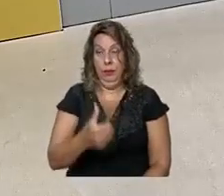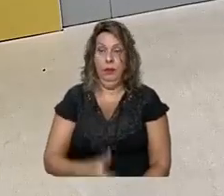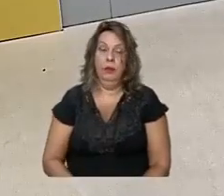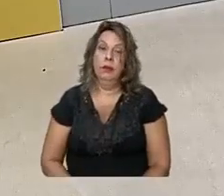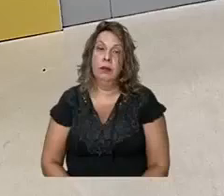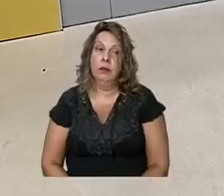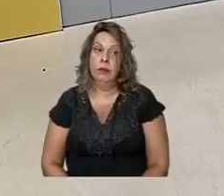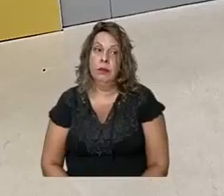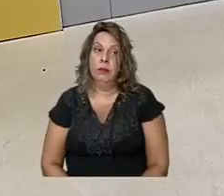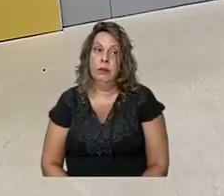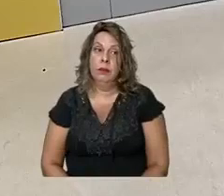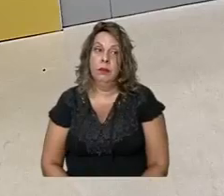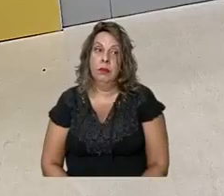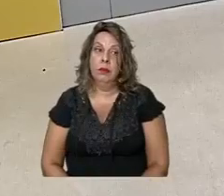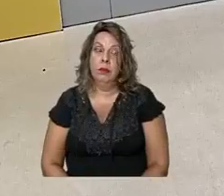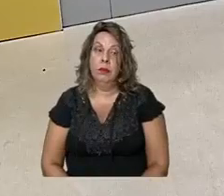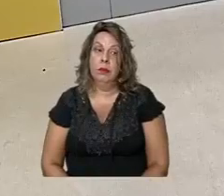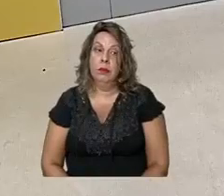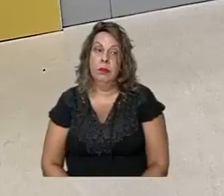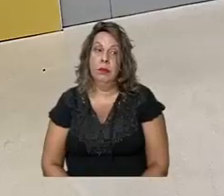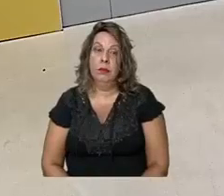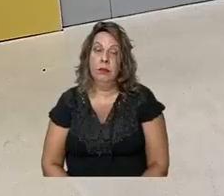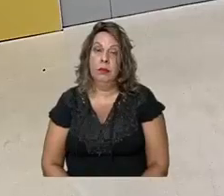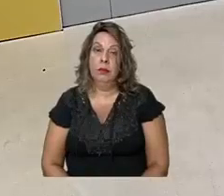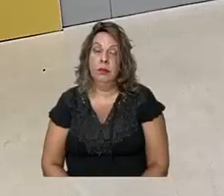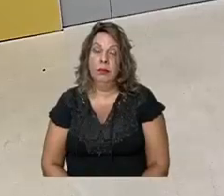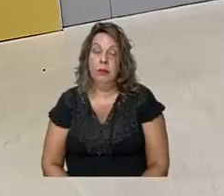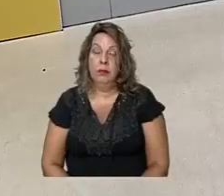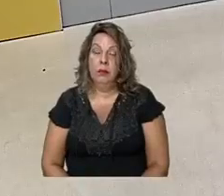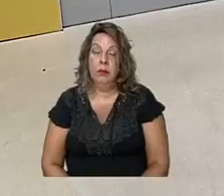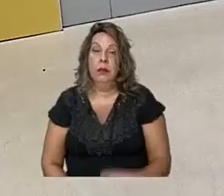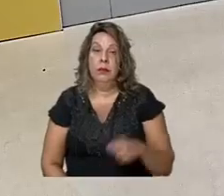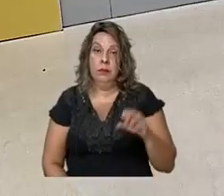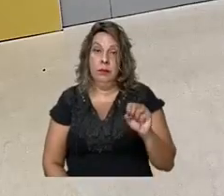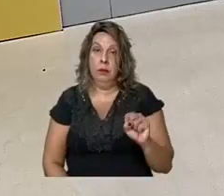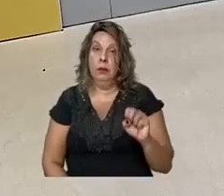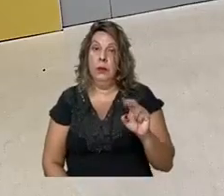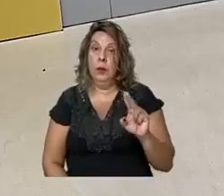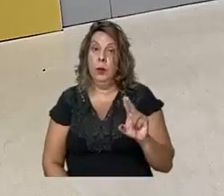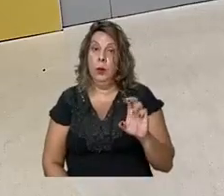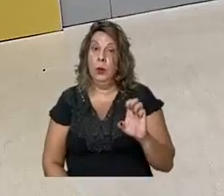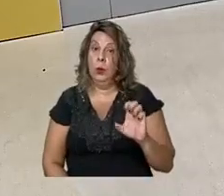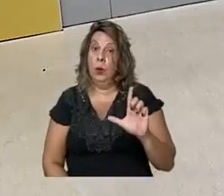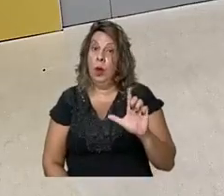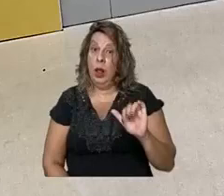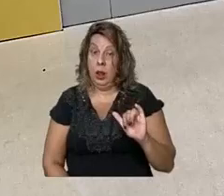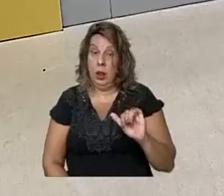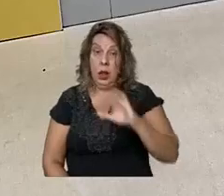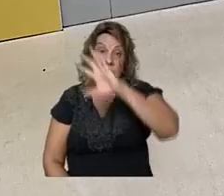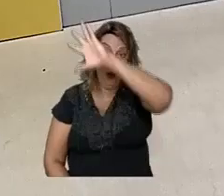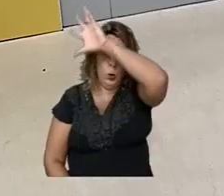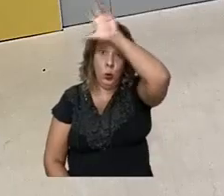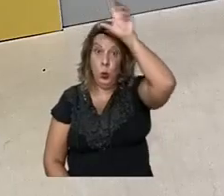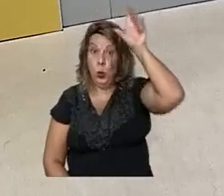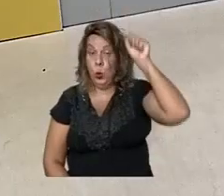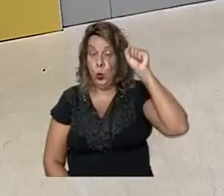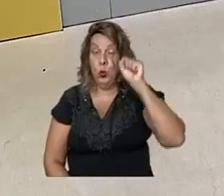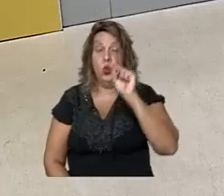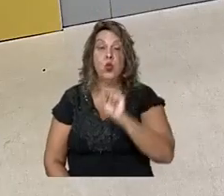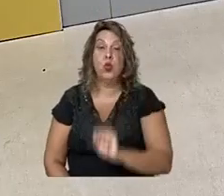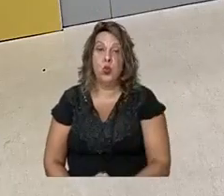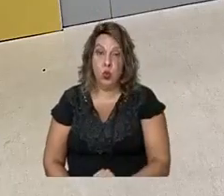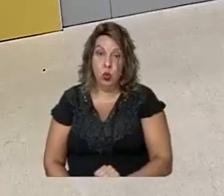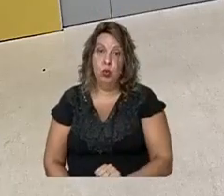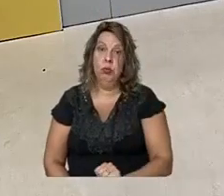36, gente, ó, a Sueli Coelho Júnior tá lá no Mato Grosso do Sul, diz que acompanha. Nossa. O sorteio